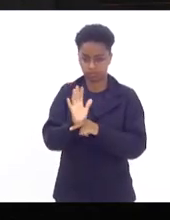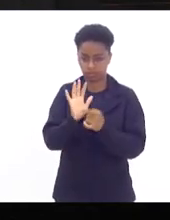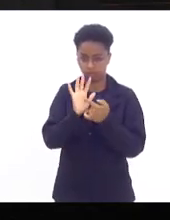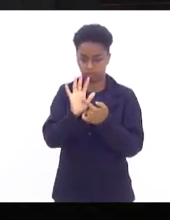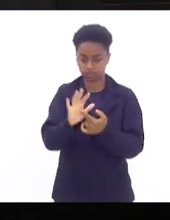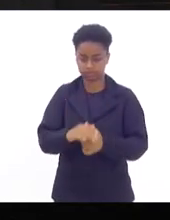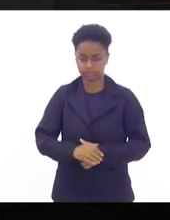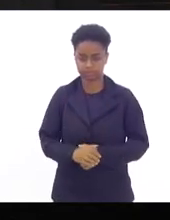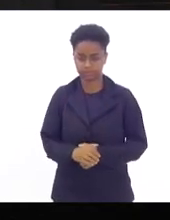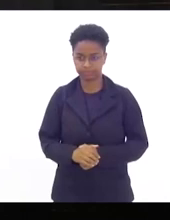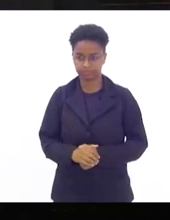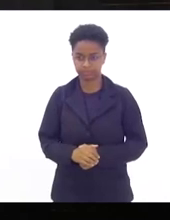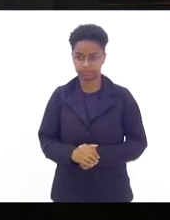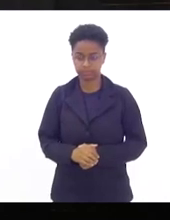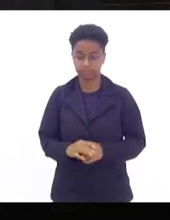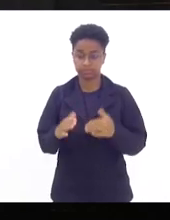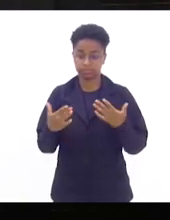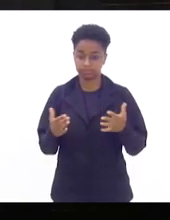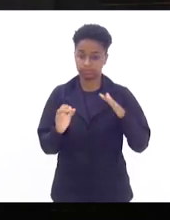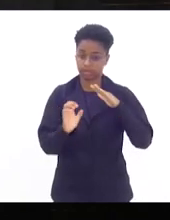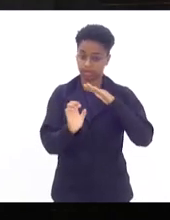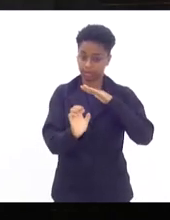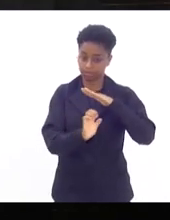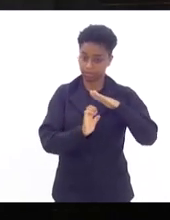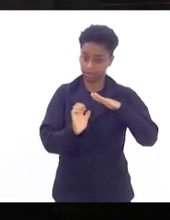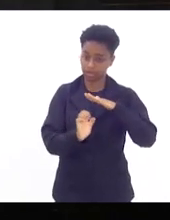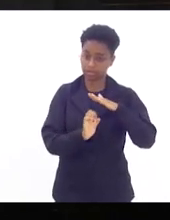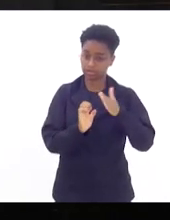As empresas